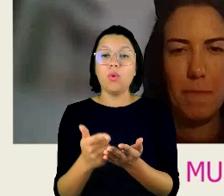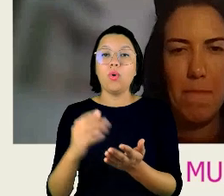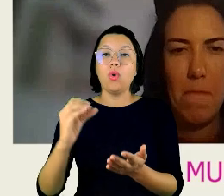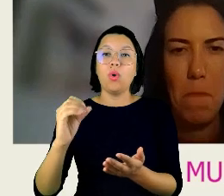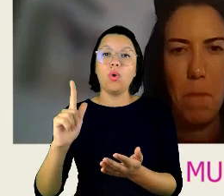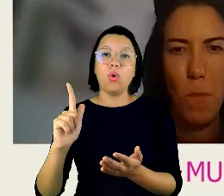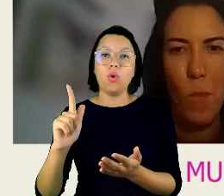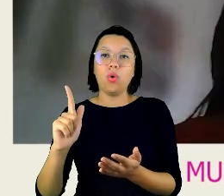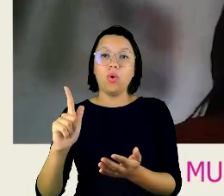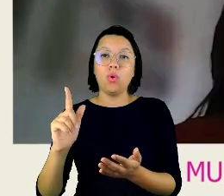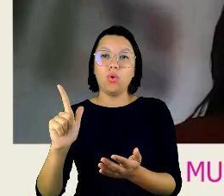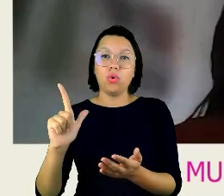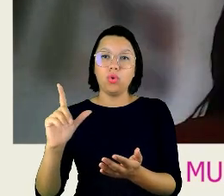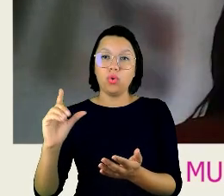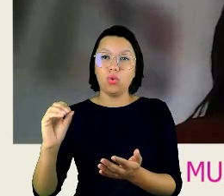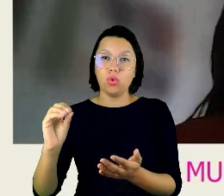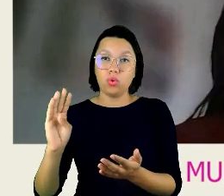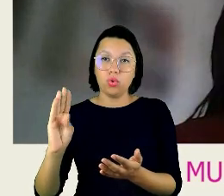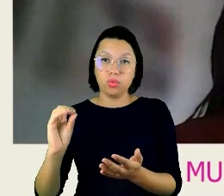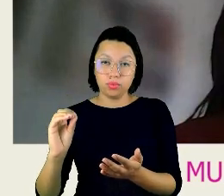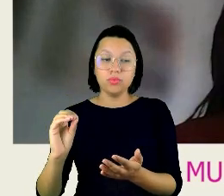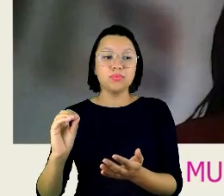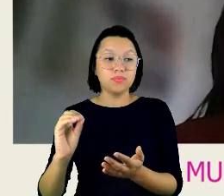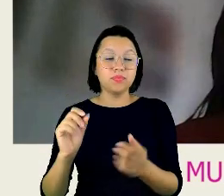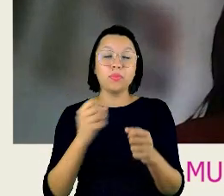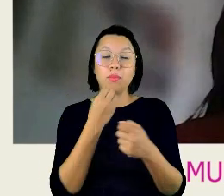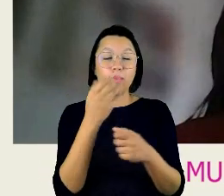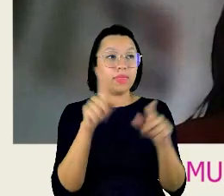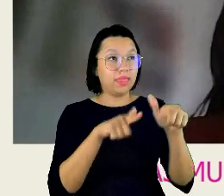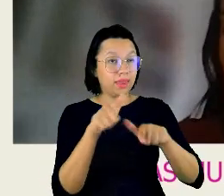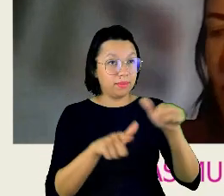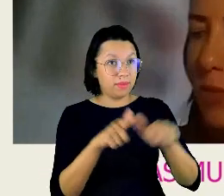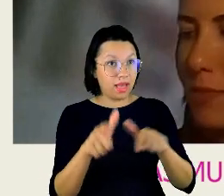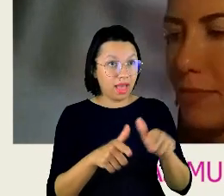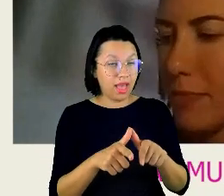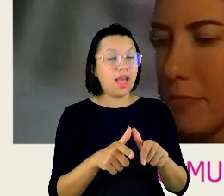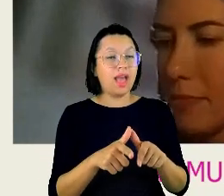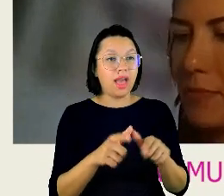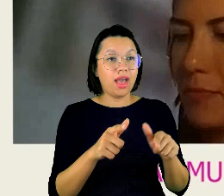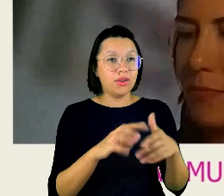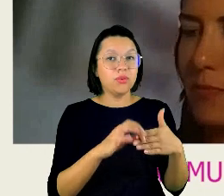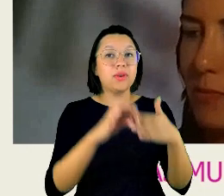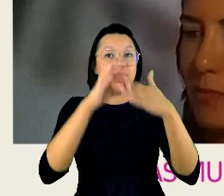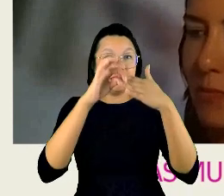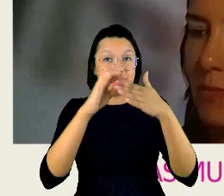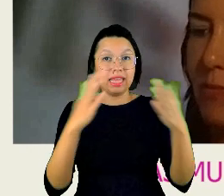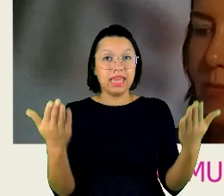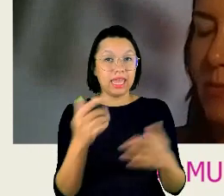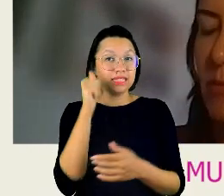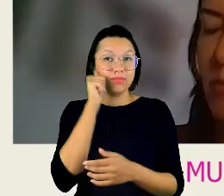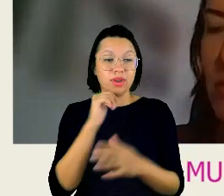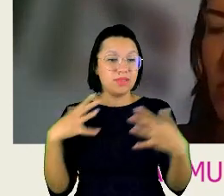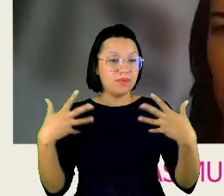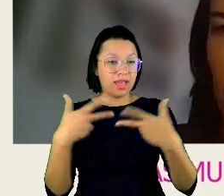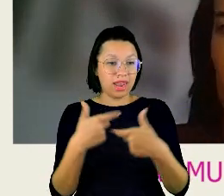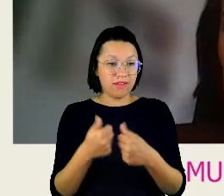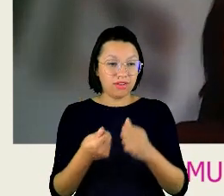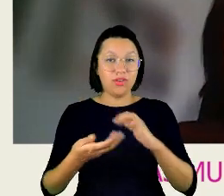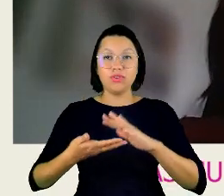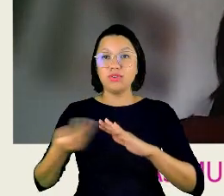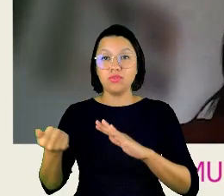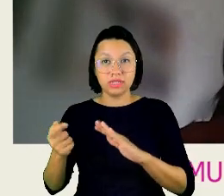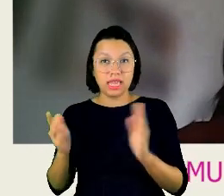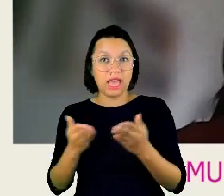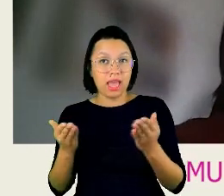trabalho, comande aí essas mulheres maravilhosas e muito obrigada. Eu vou sair agora, eu vou ficar só nos